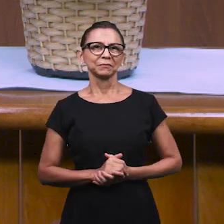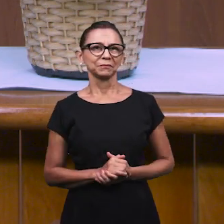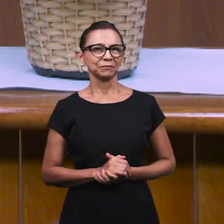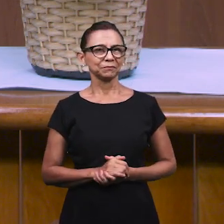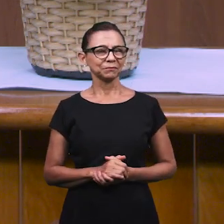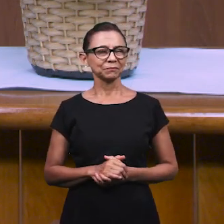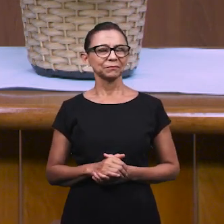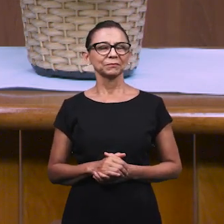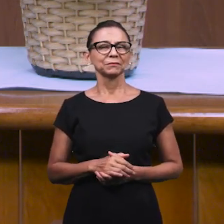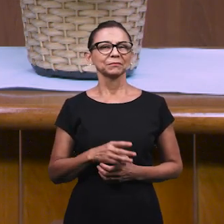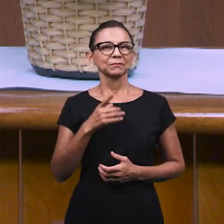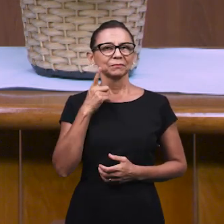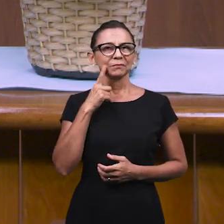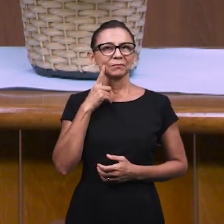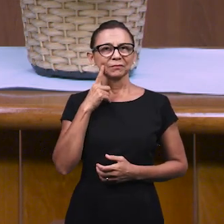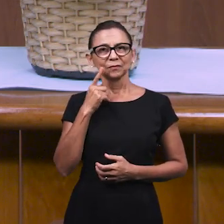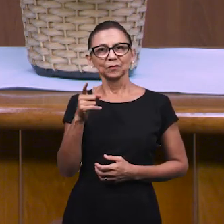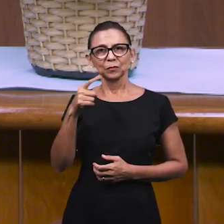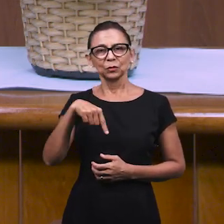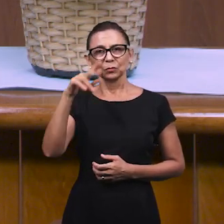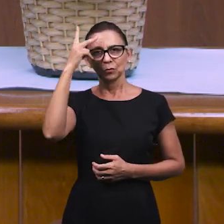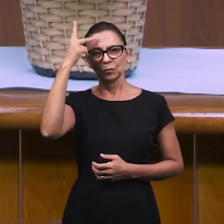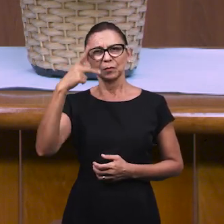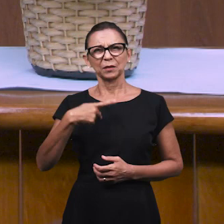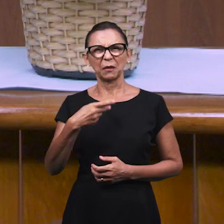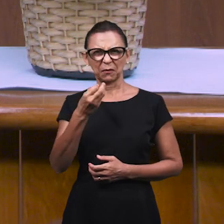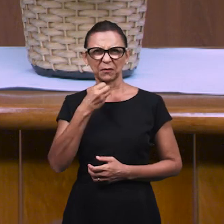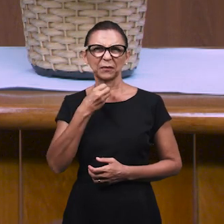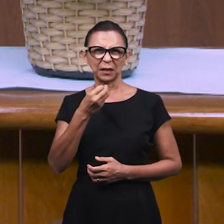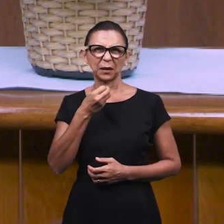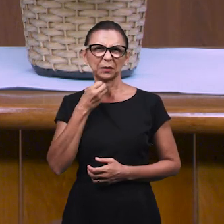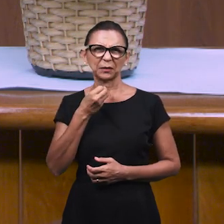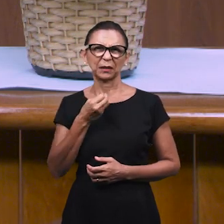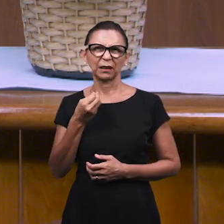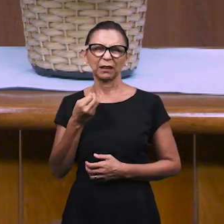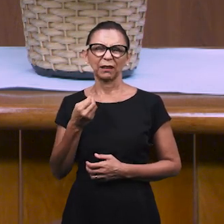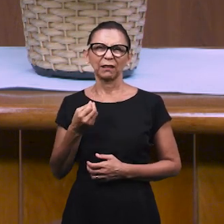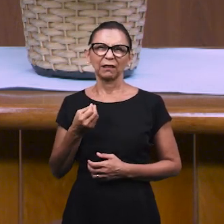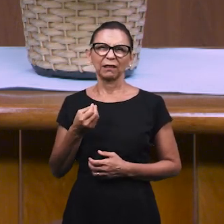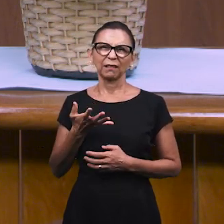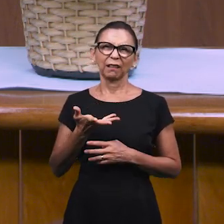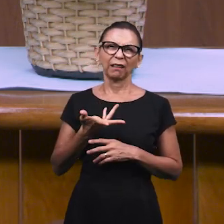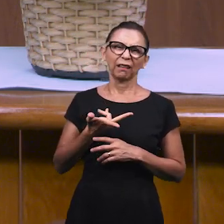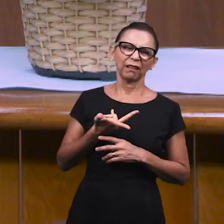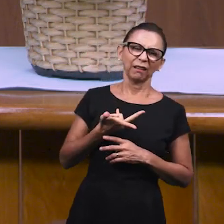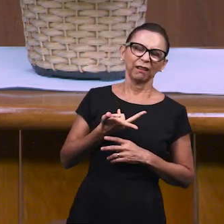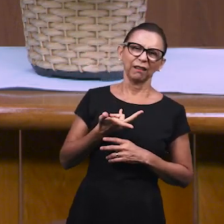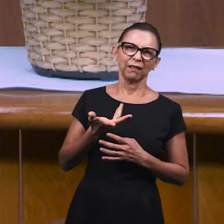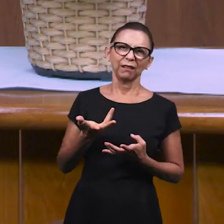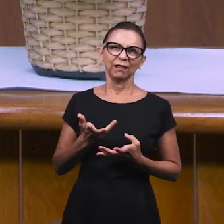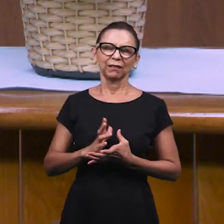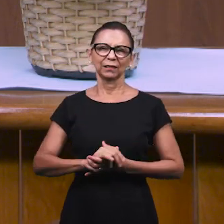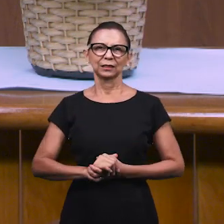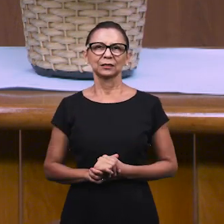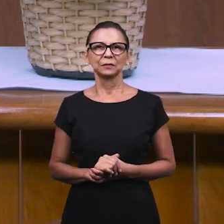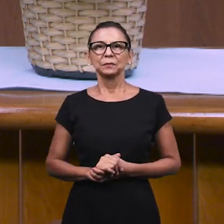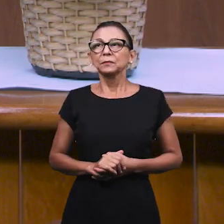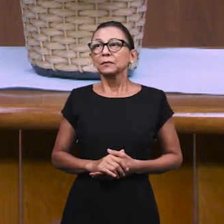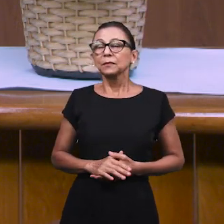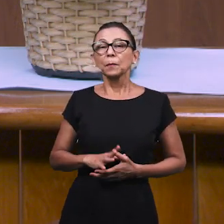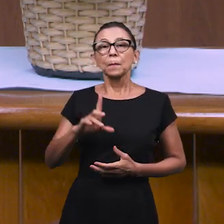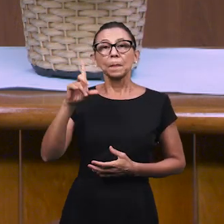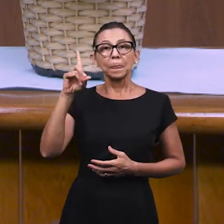na sua própria razão. Olha, Deus deu tudo ao homem. Nós lemos aqui, Deus deu tudo a ele. Se